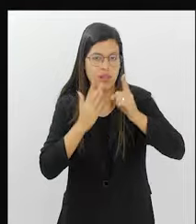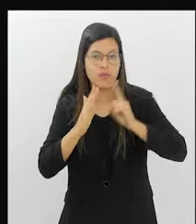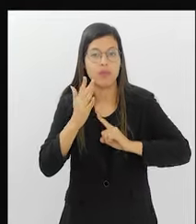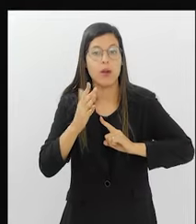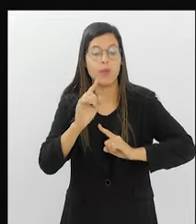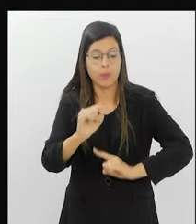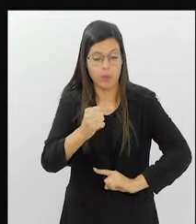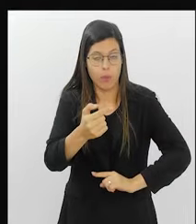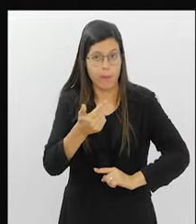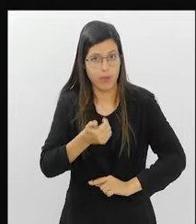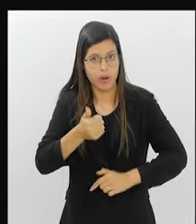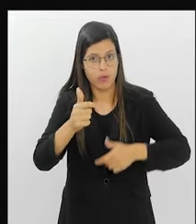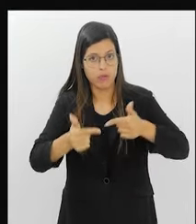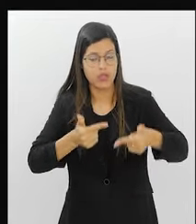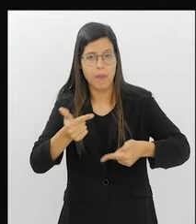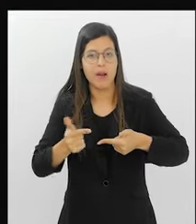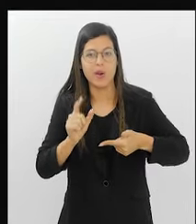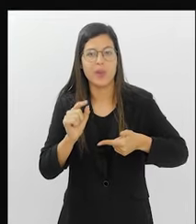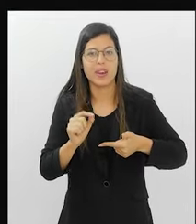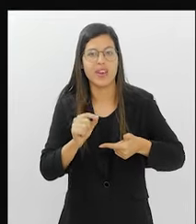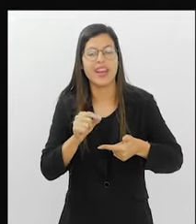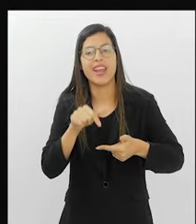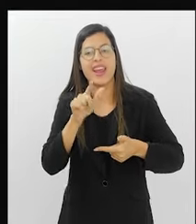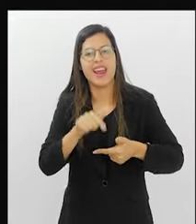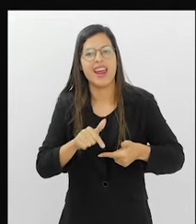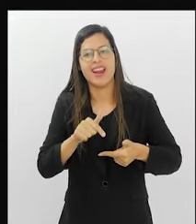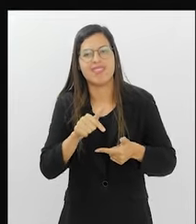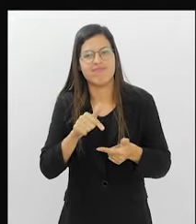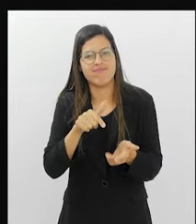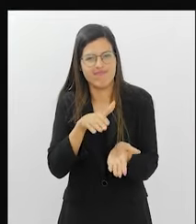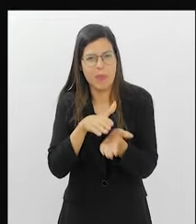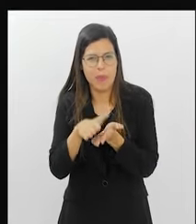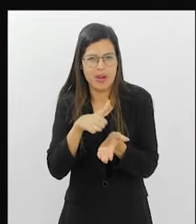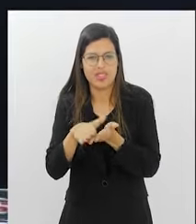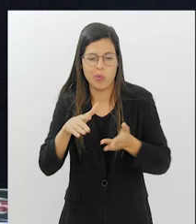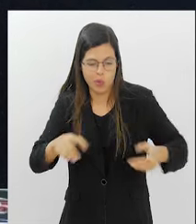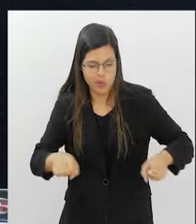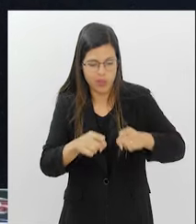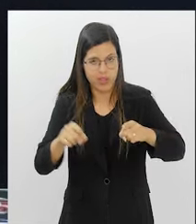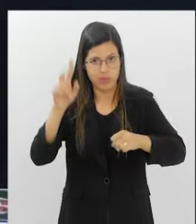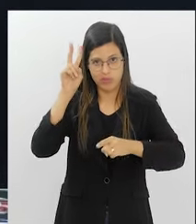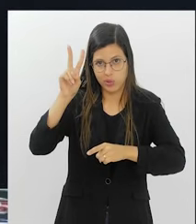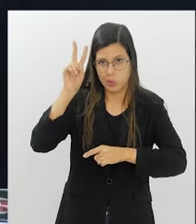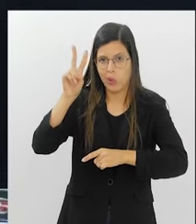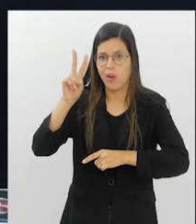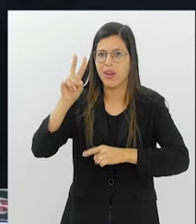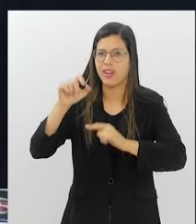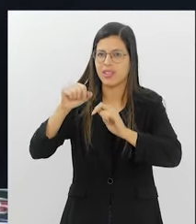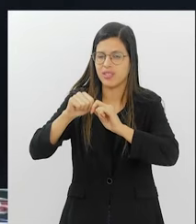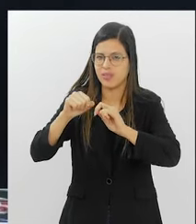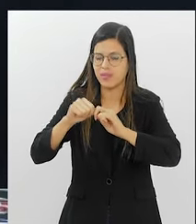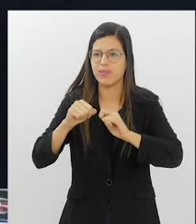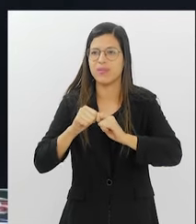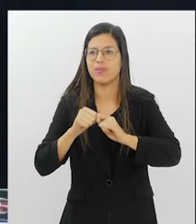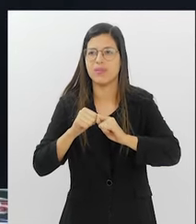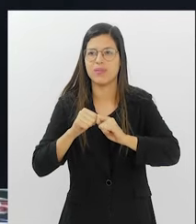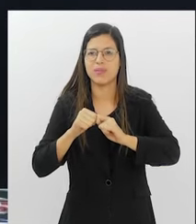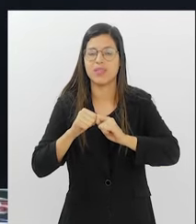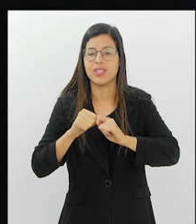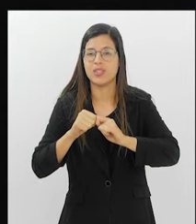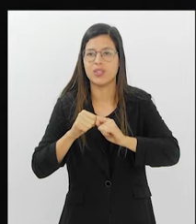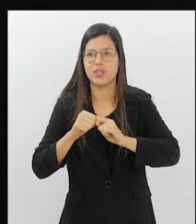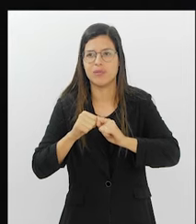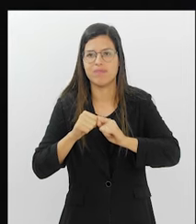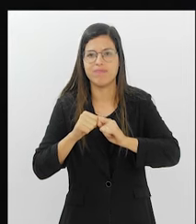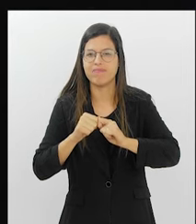trabalho que eu faço com carnaval foi o lançamento de enredo Hum e aí que a gente acabou de de fazer né